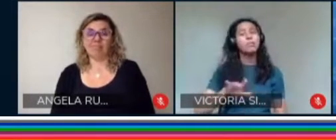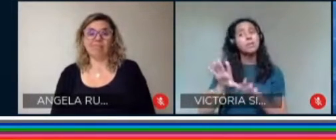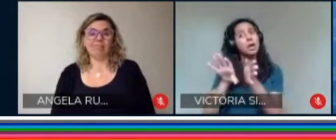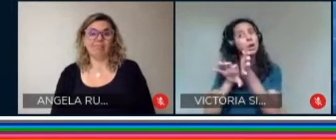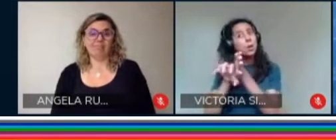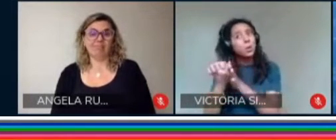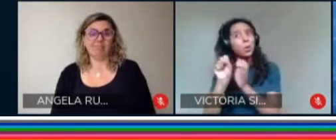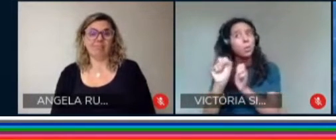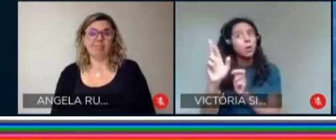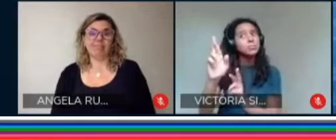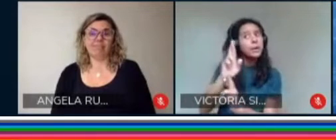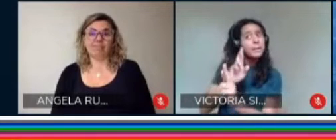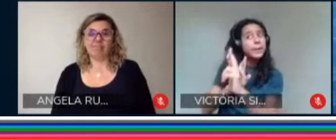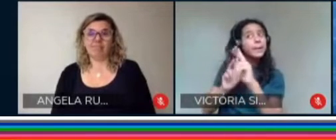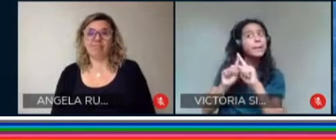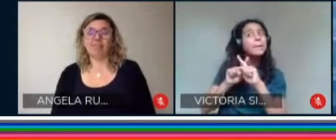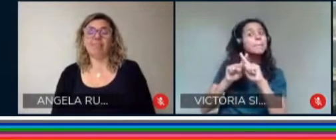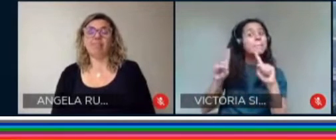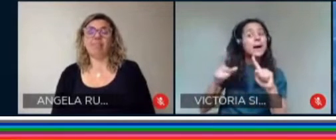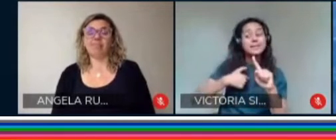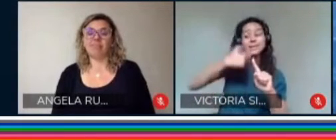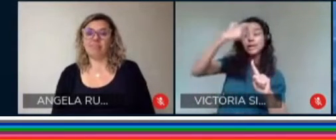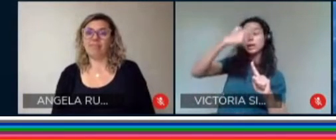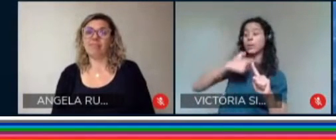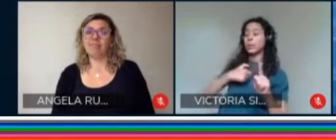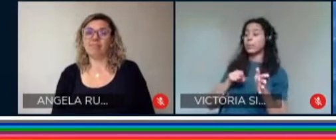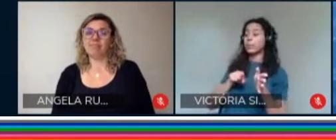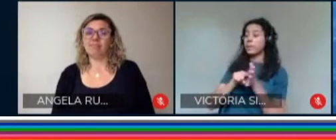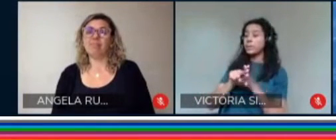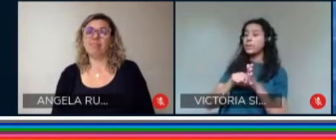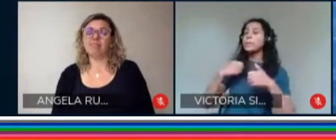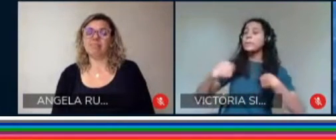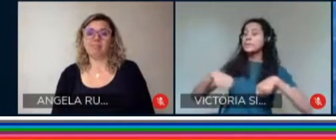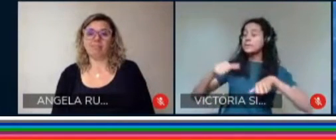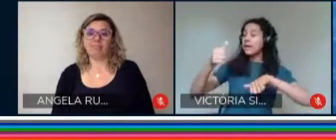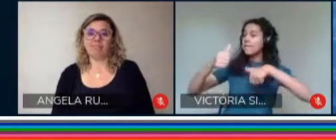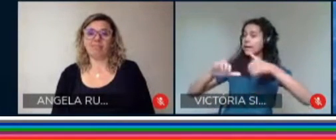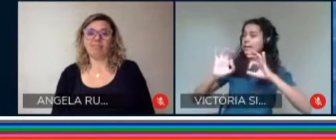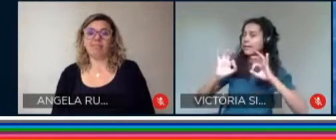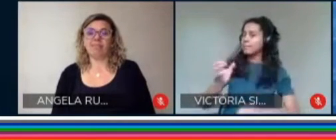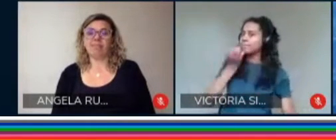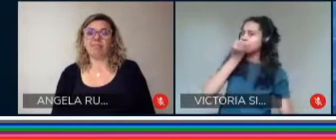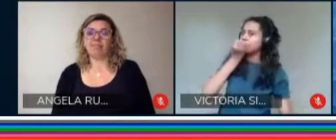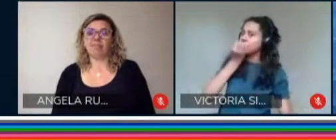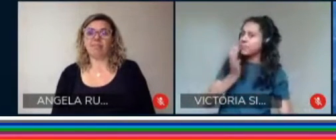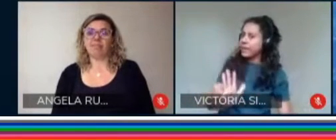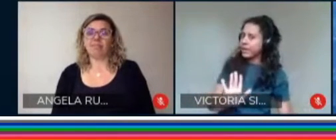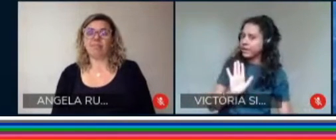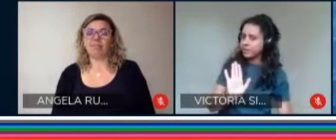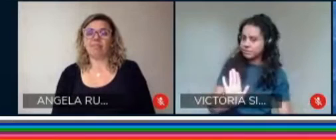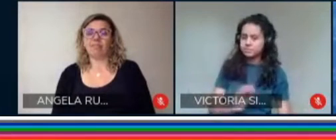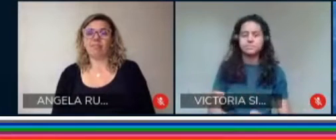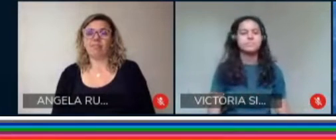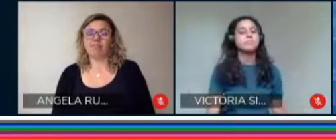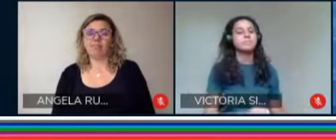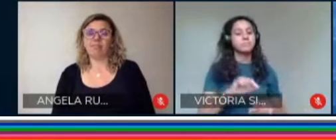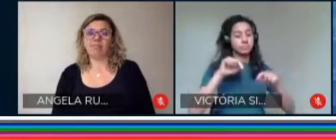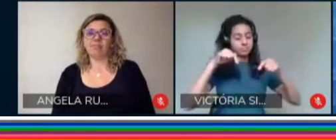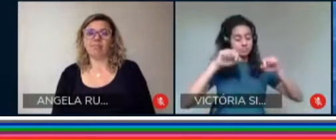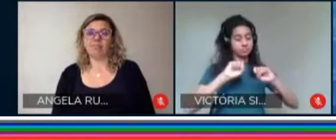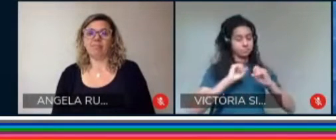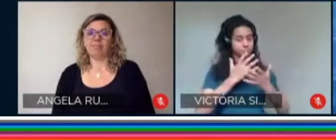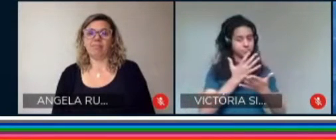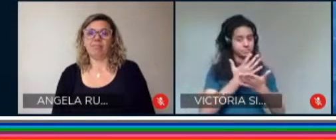trazer? Então, o que eu preciso pensar? Né? Eu preciso pensar que quando eu entro